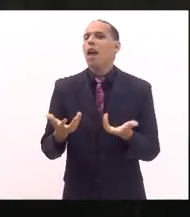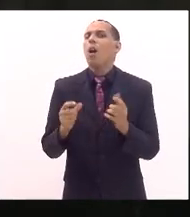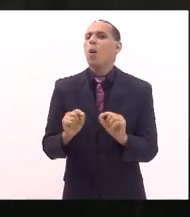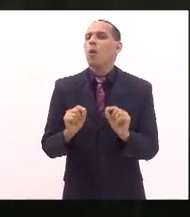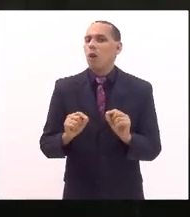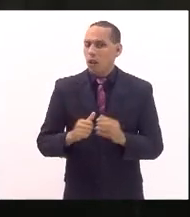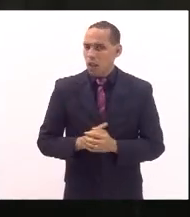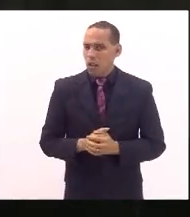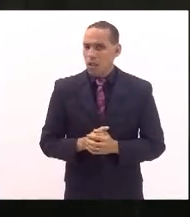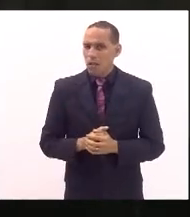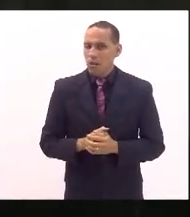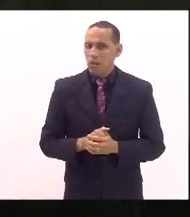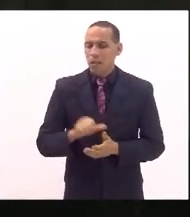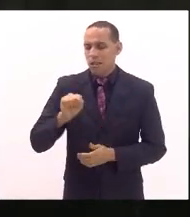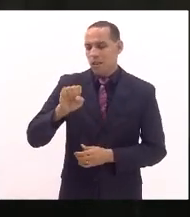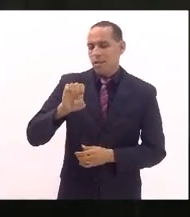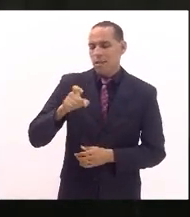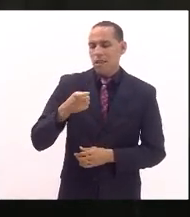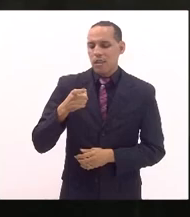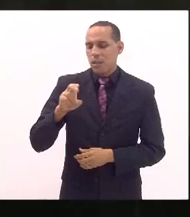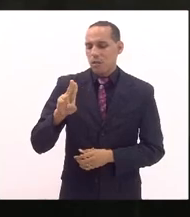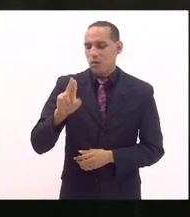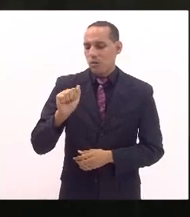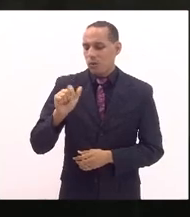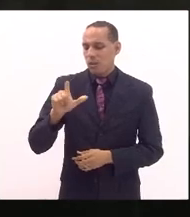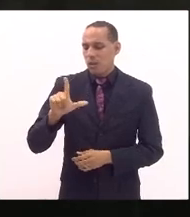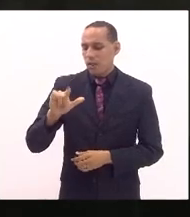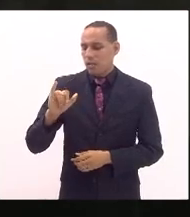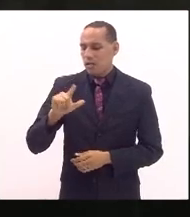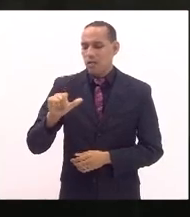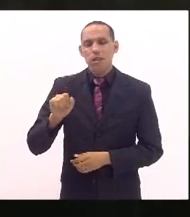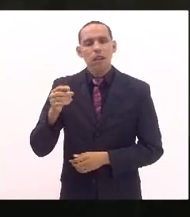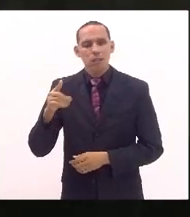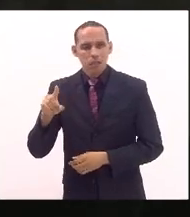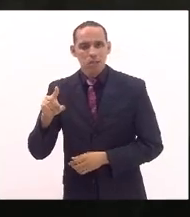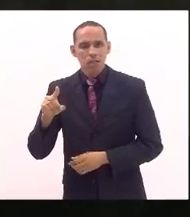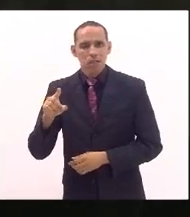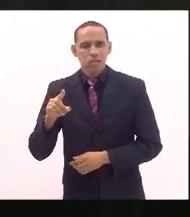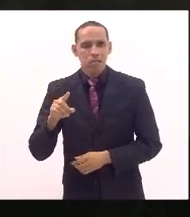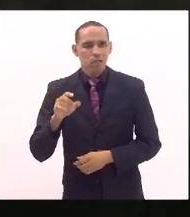a sexualização precoce de nossas crianças